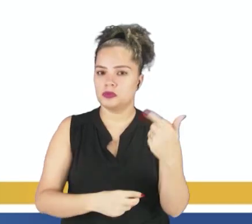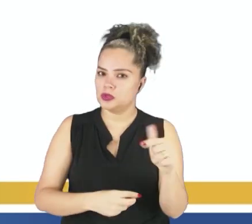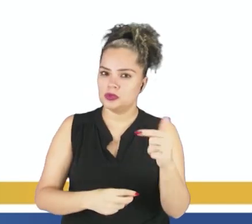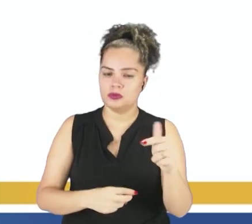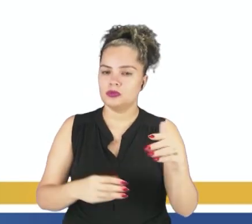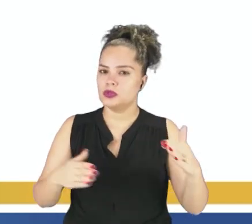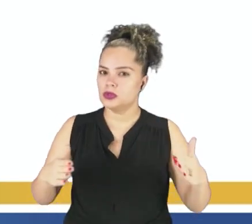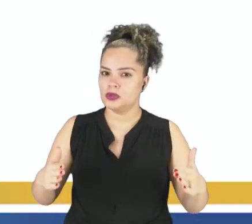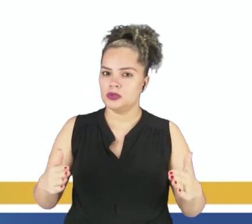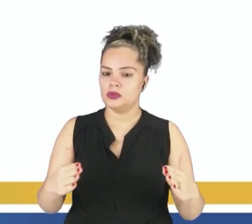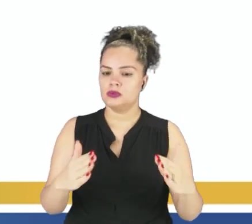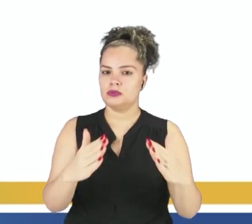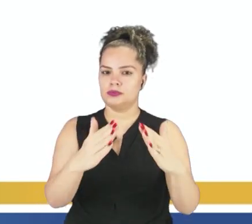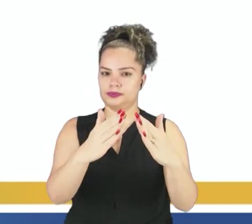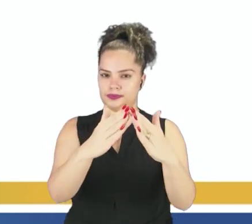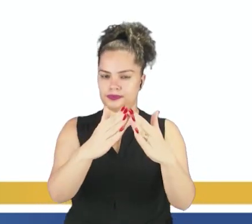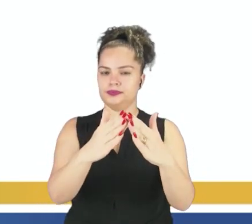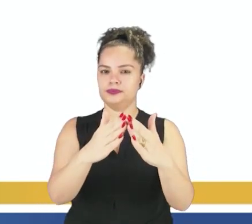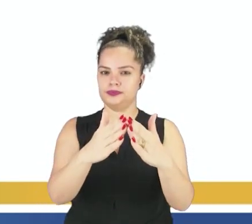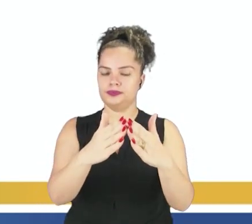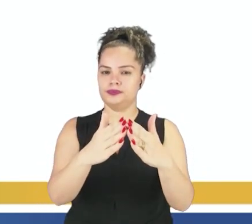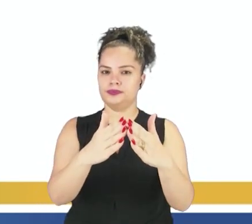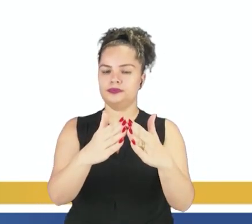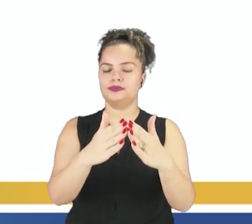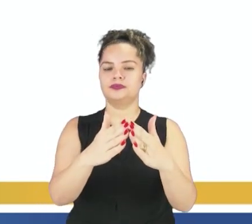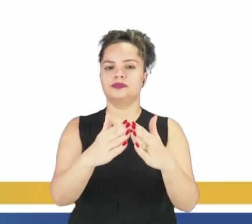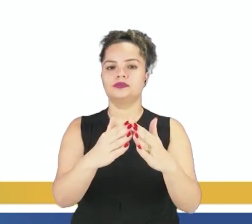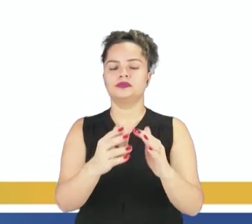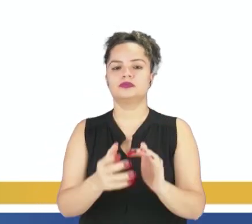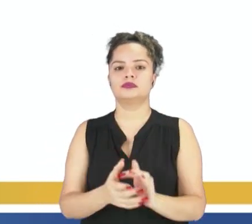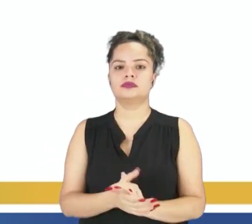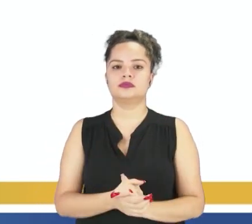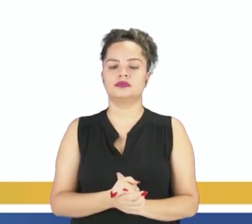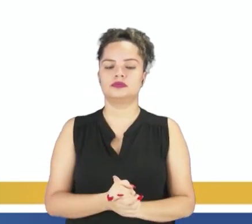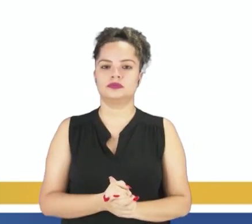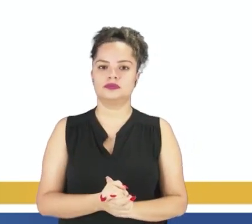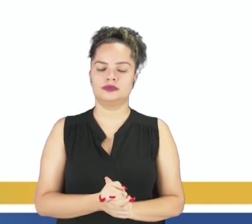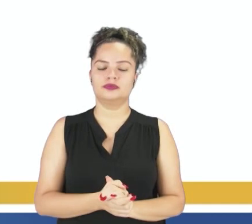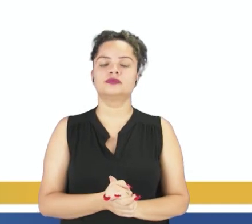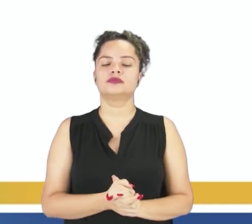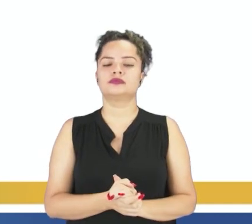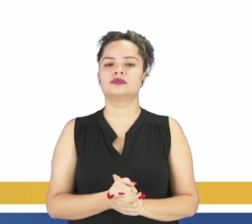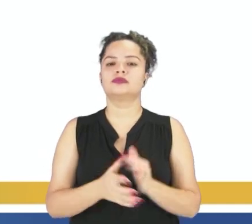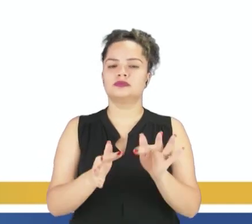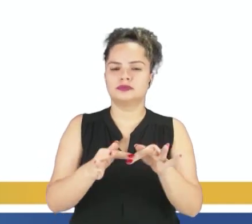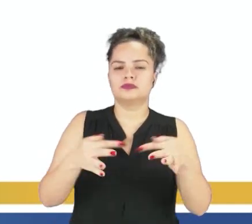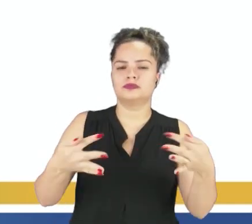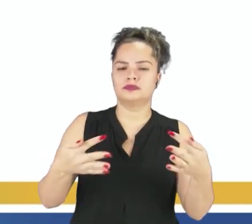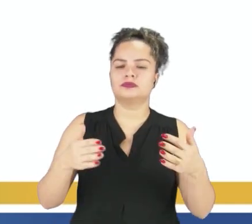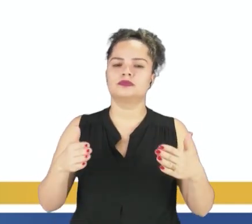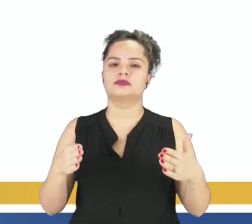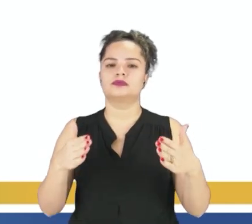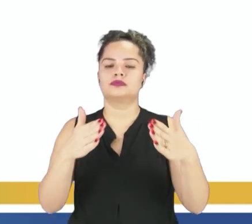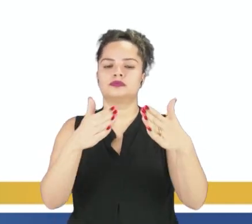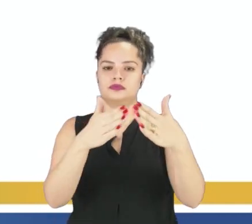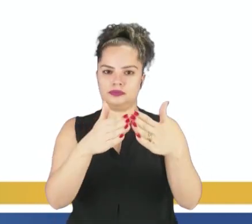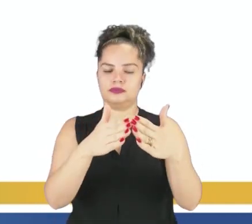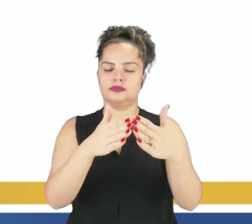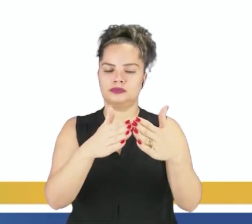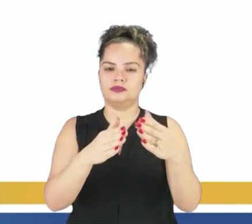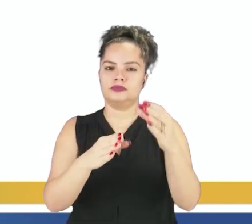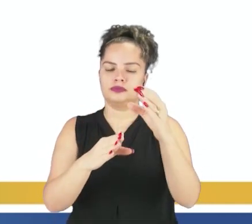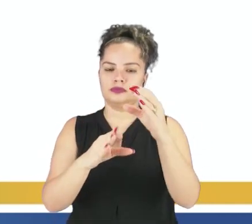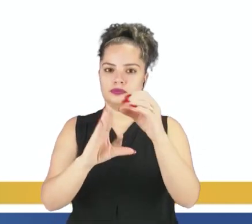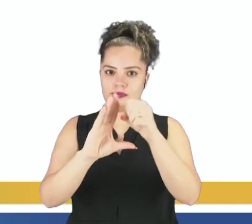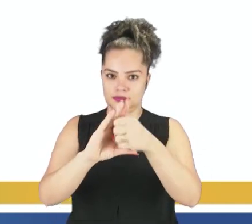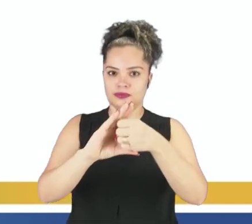de linhas soltas, né? Então ela é fechada. Então ela é simples e fechada. É justamente isso que